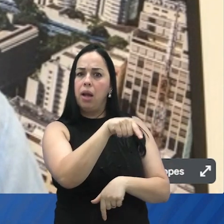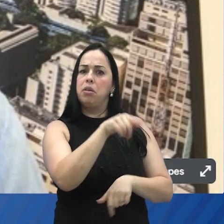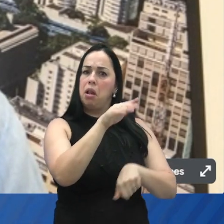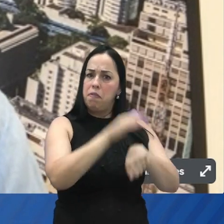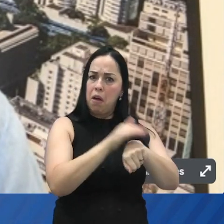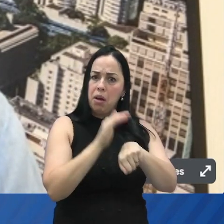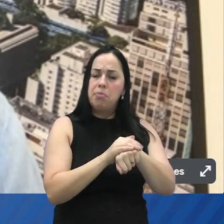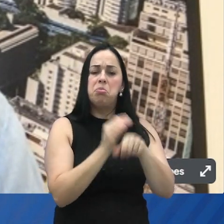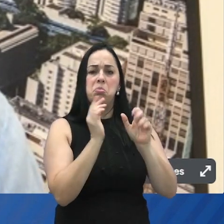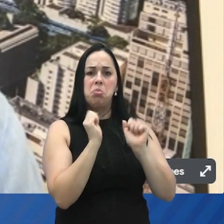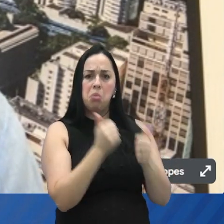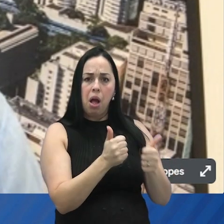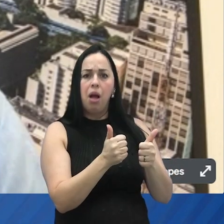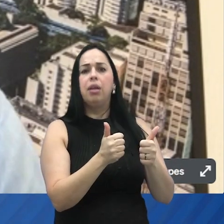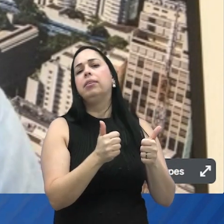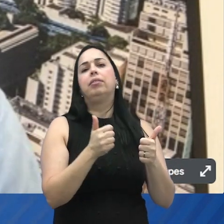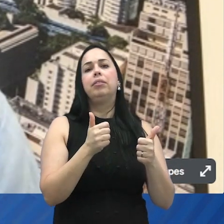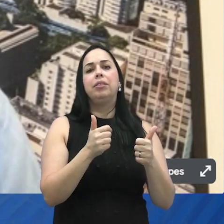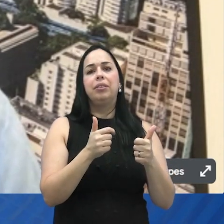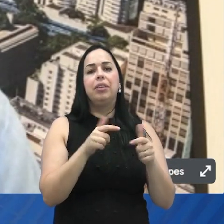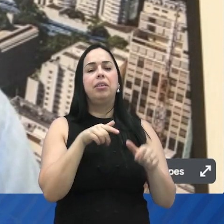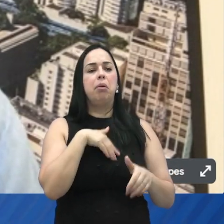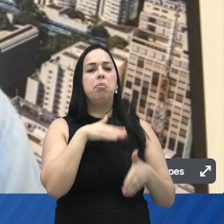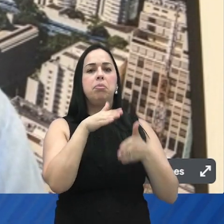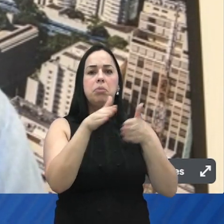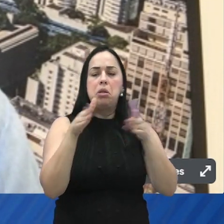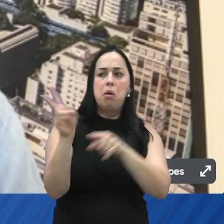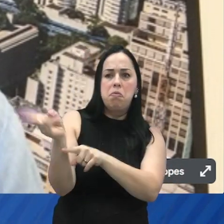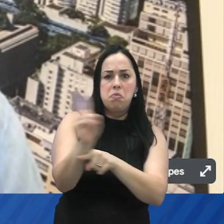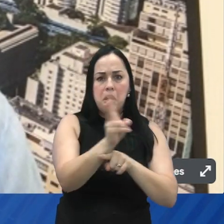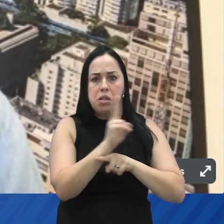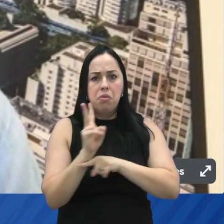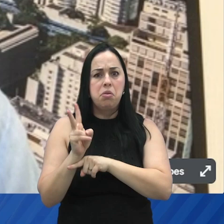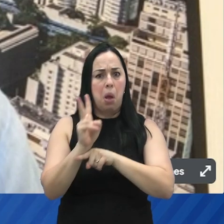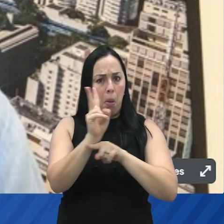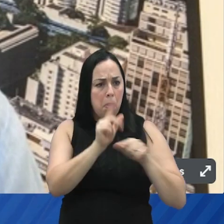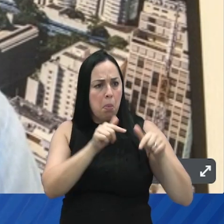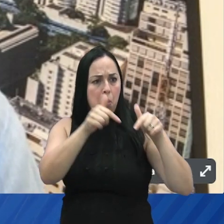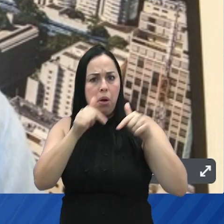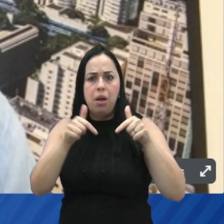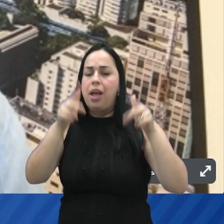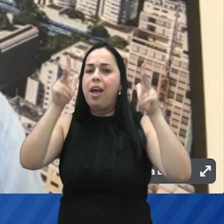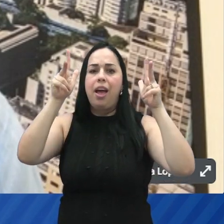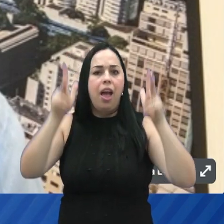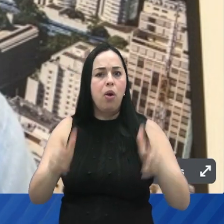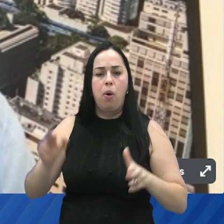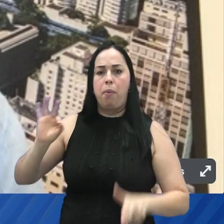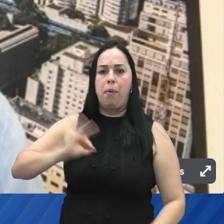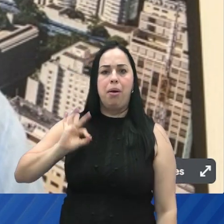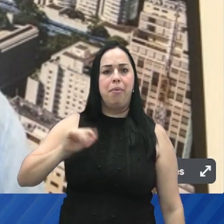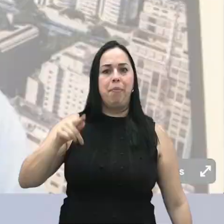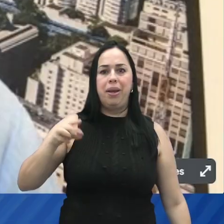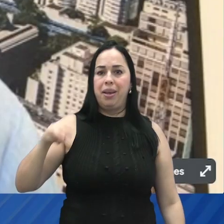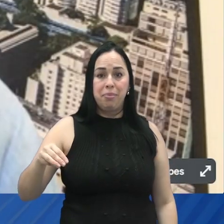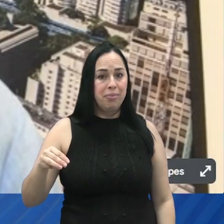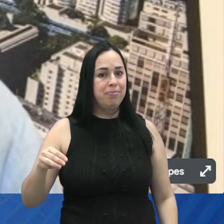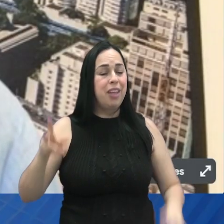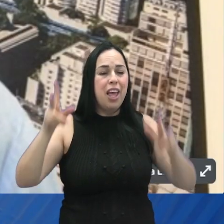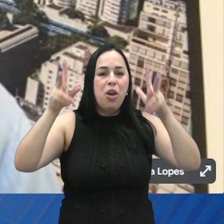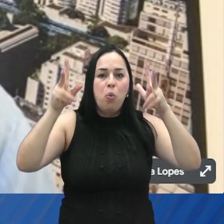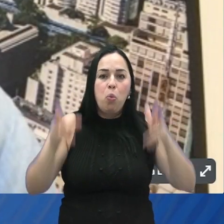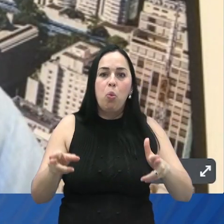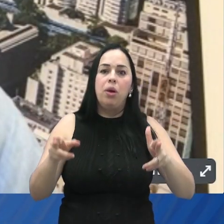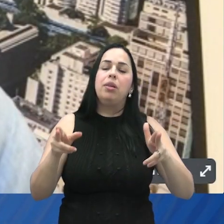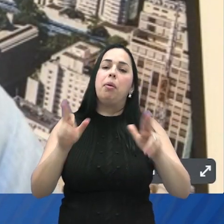fazendo. Eles estão na cidade fazendo patrulhamento ostensivo, muito parecido com o da Polícia Militar. Então